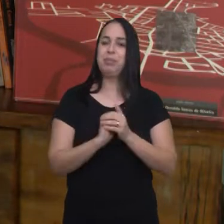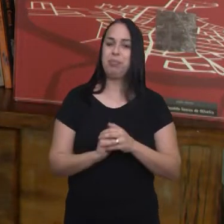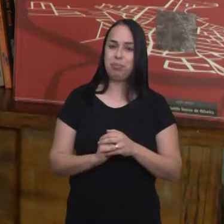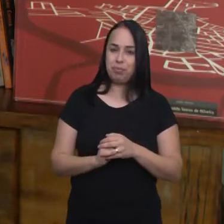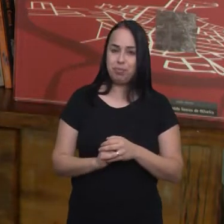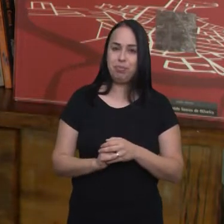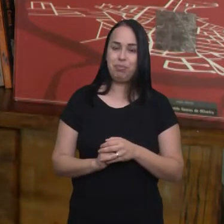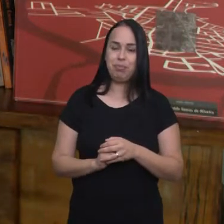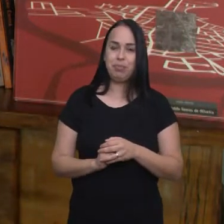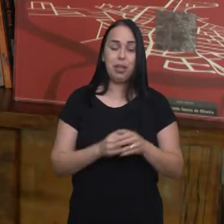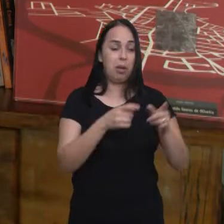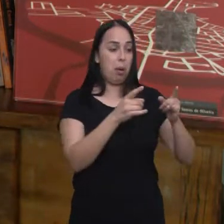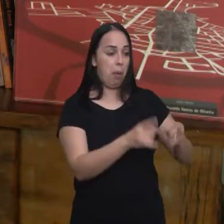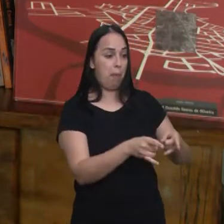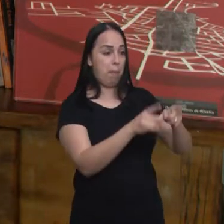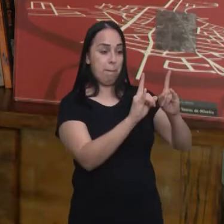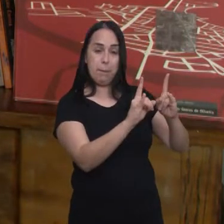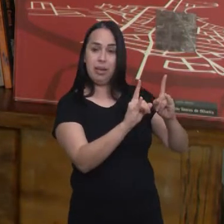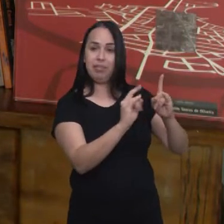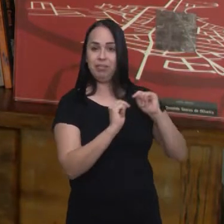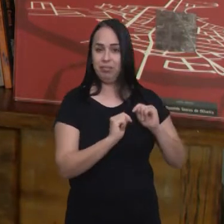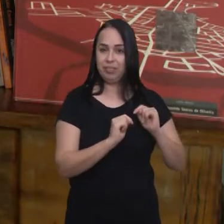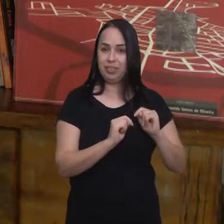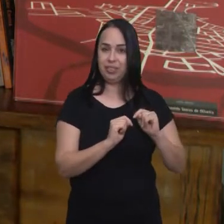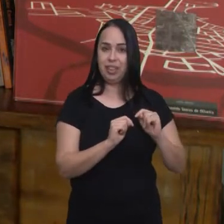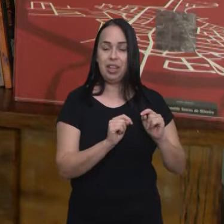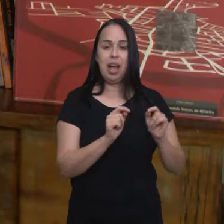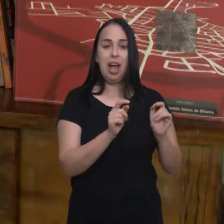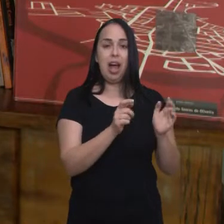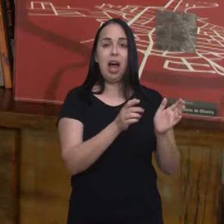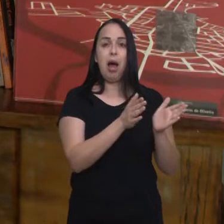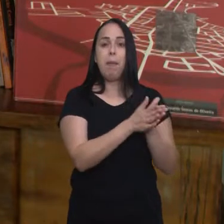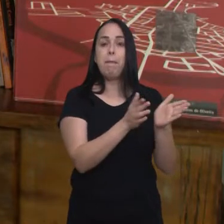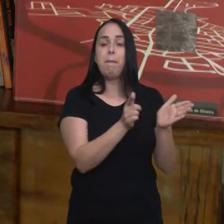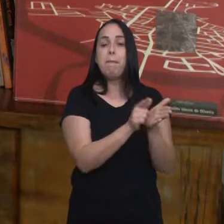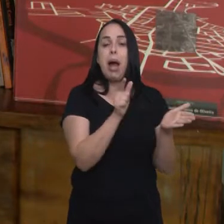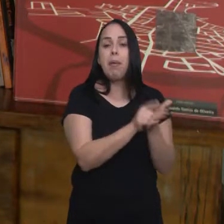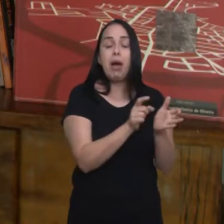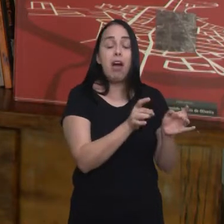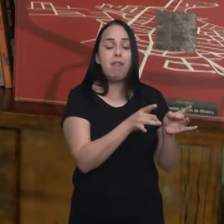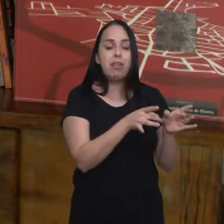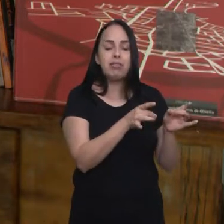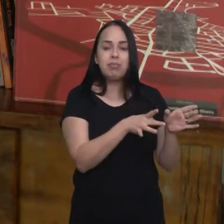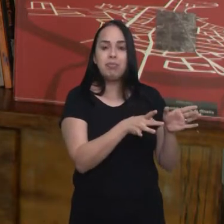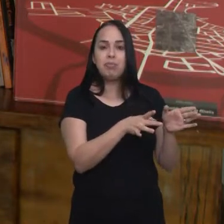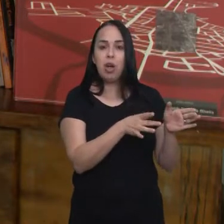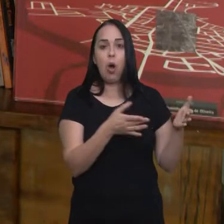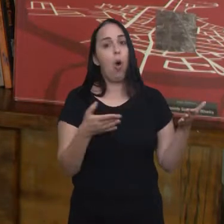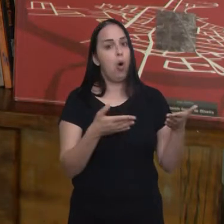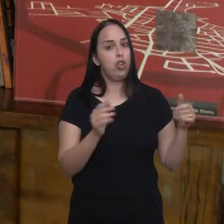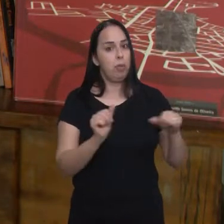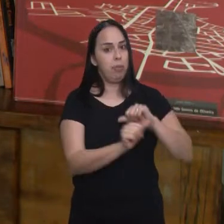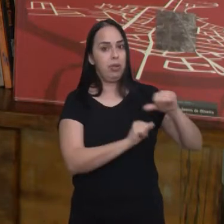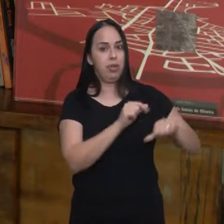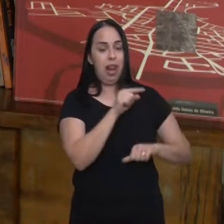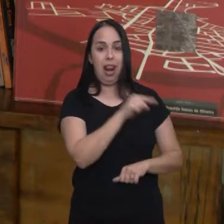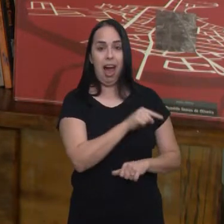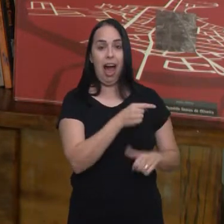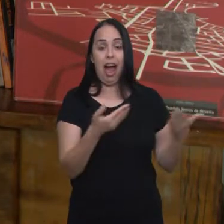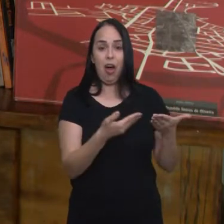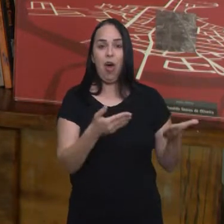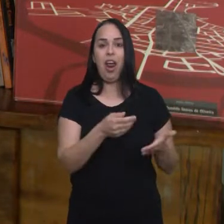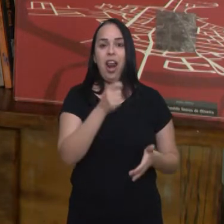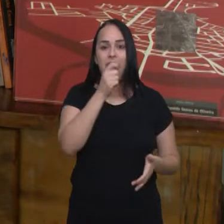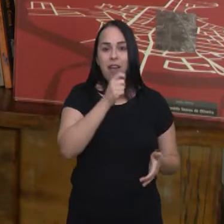Gaioso, o prédio do Sebastião Azevedo, a papelaria do Silveira, bem onde hoje tem uma das melhores sorveterias